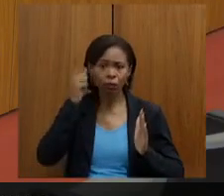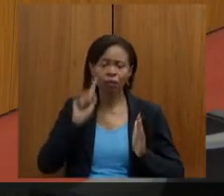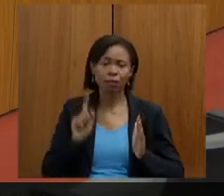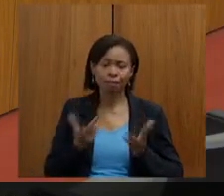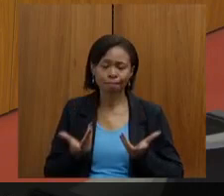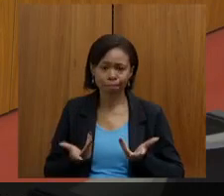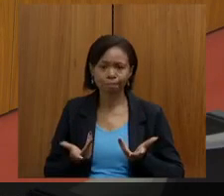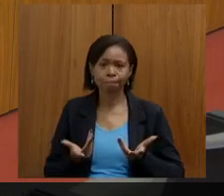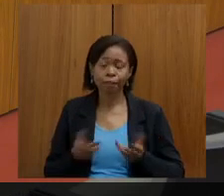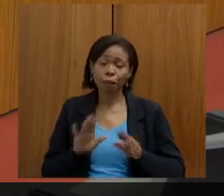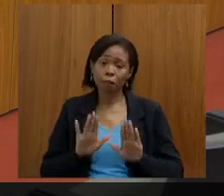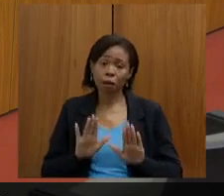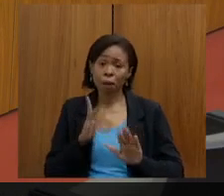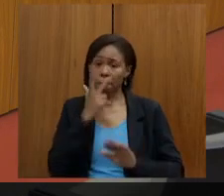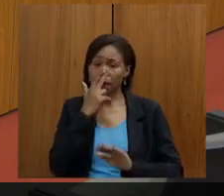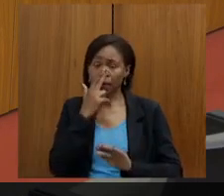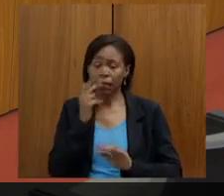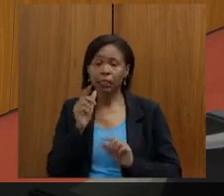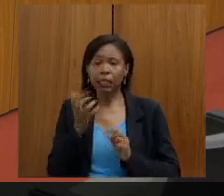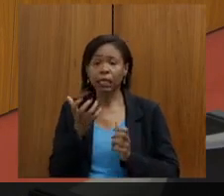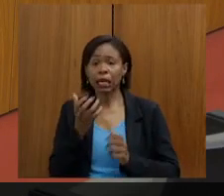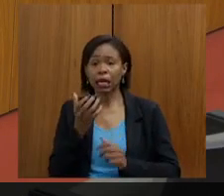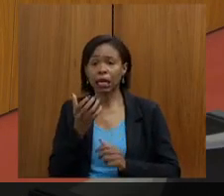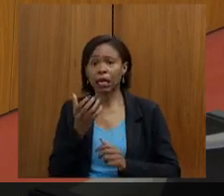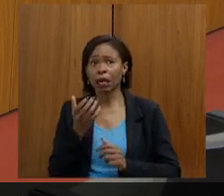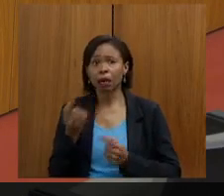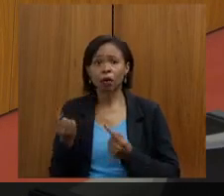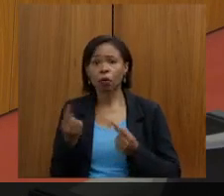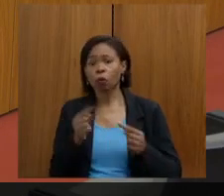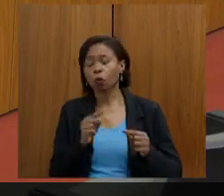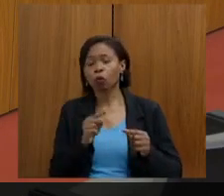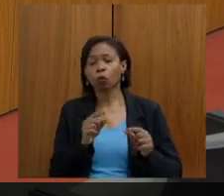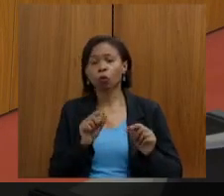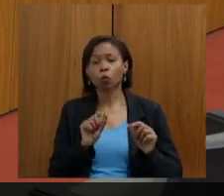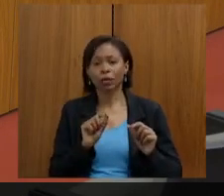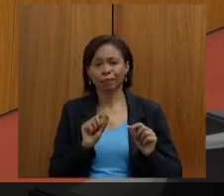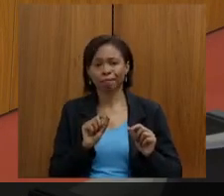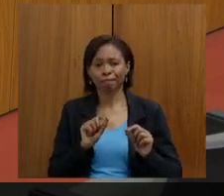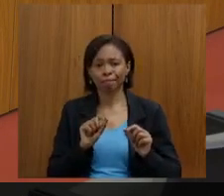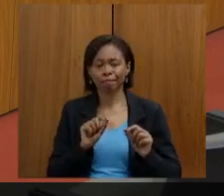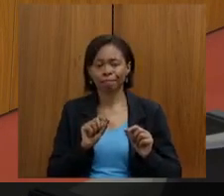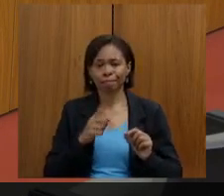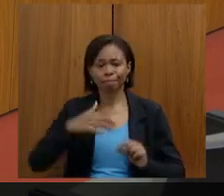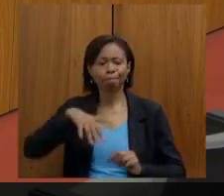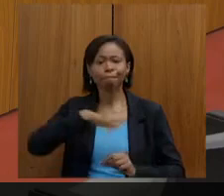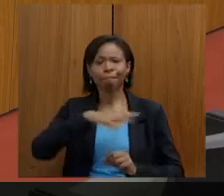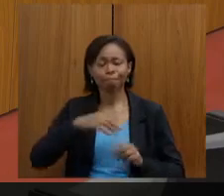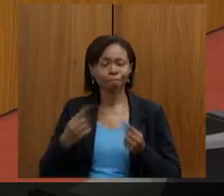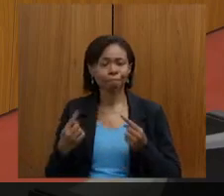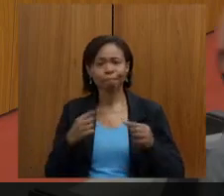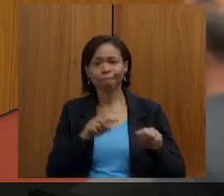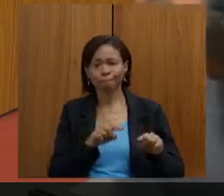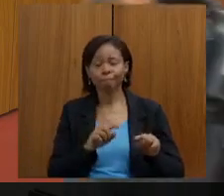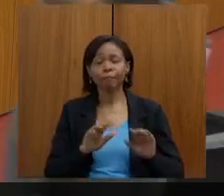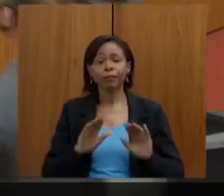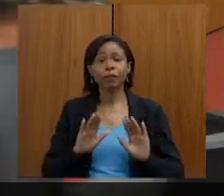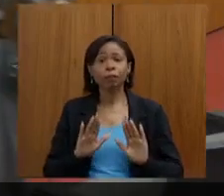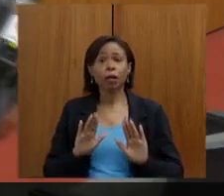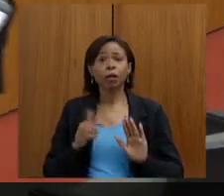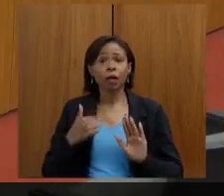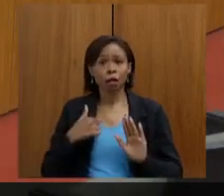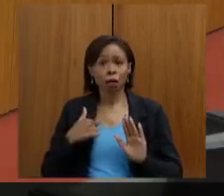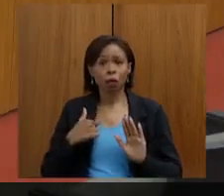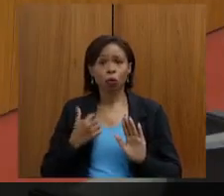mas parece que quer jogar a todos nós da chamada a vala comum mas enquanto Comandante eu fiz questão de